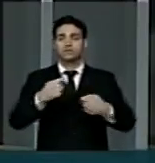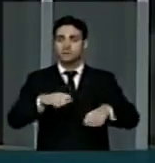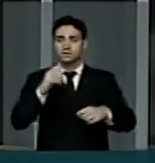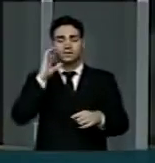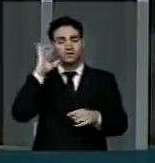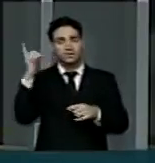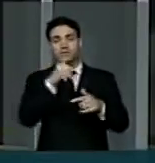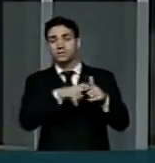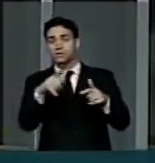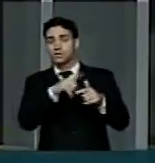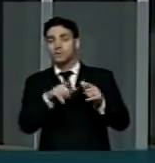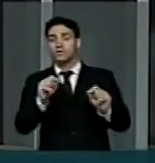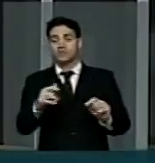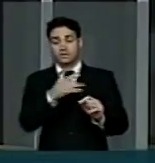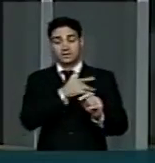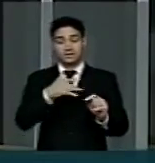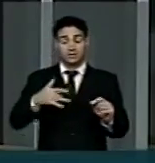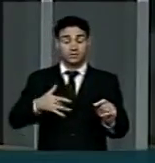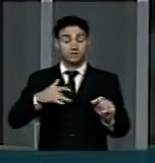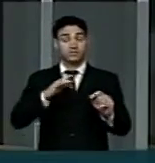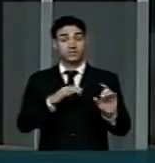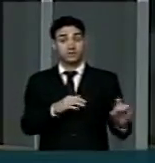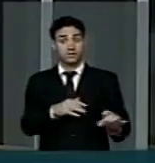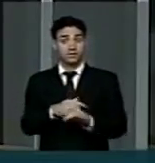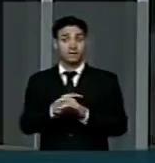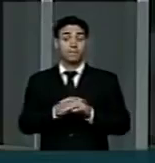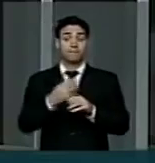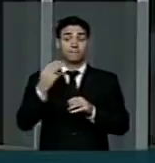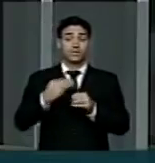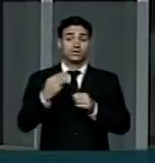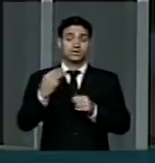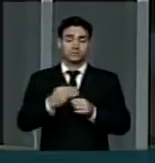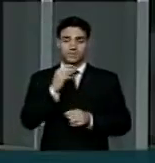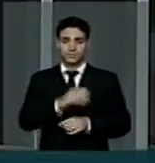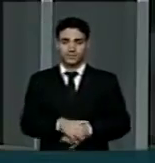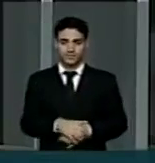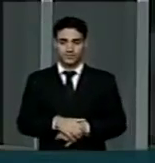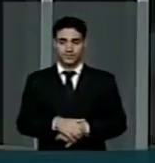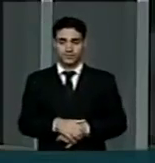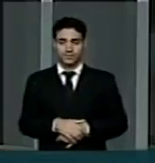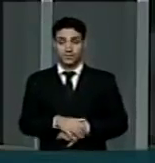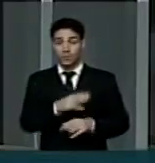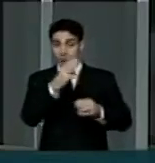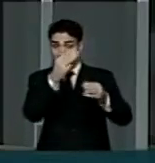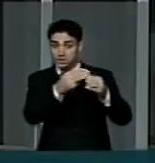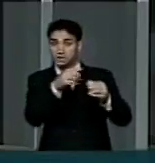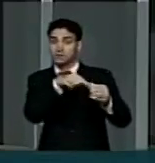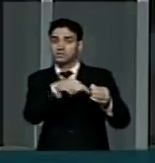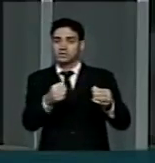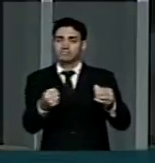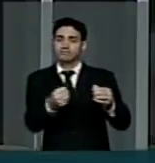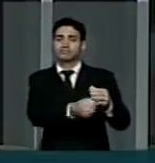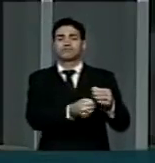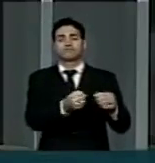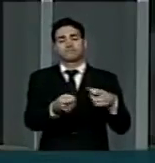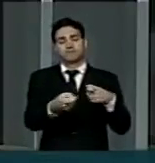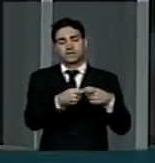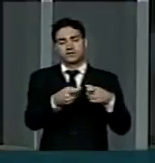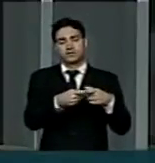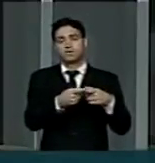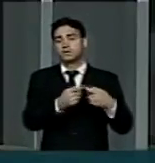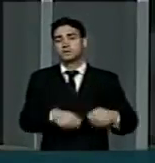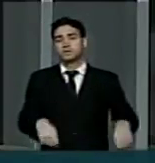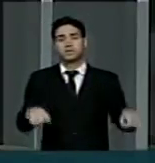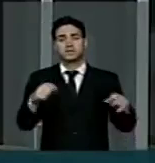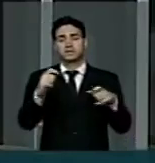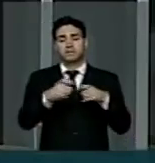resolver o problema da saúde dos municípios. É lá que nós precisamos do médico. Nós não precisamos do médico no